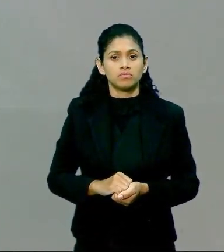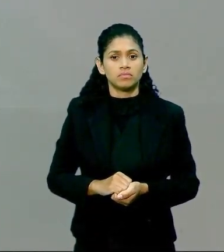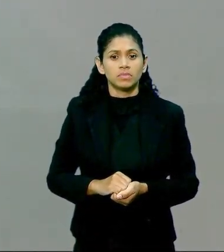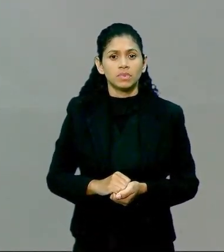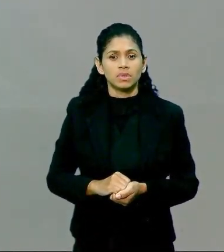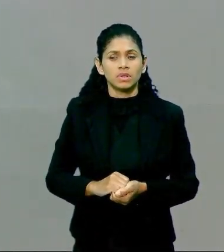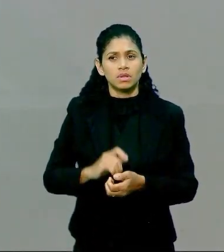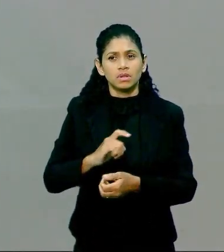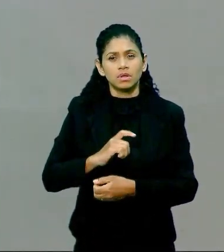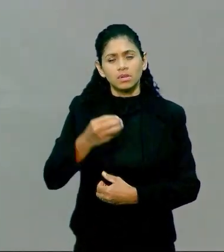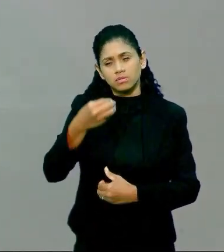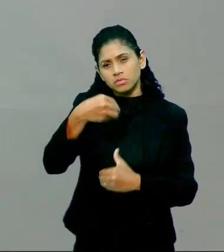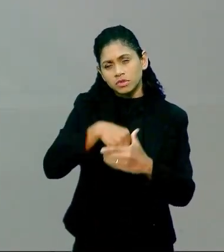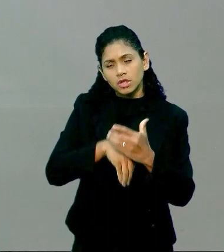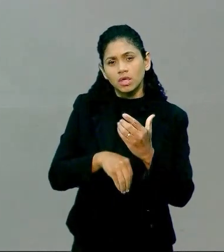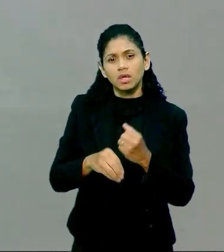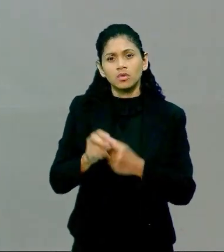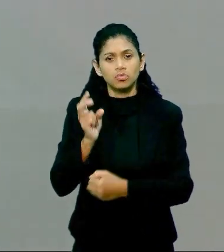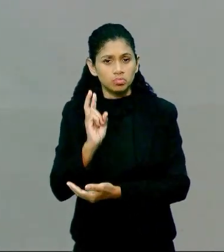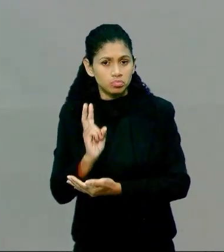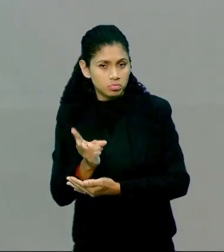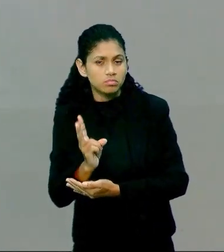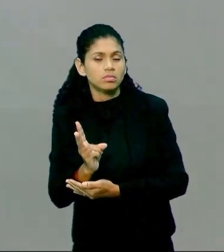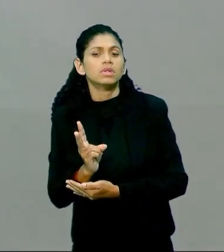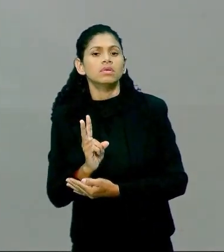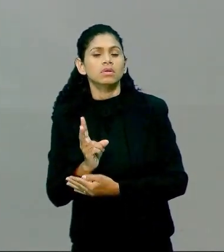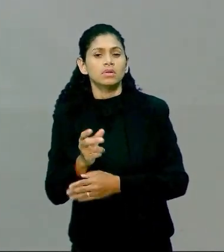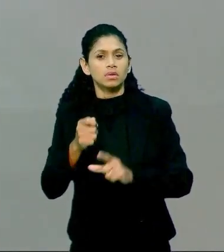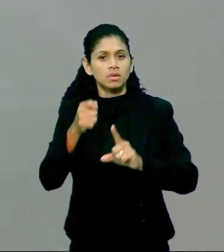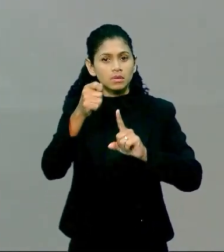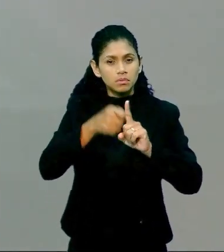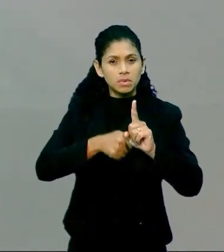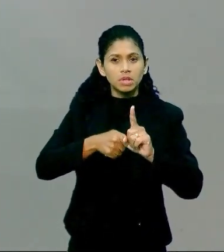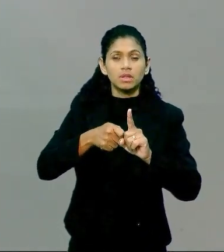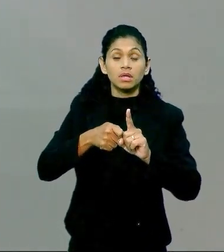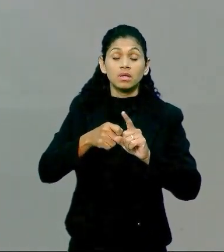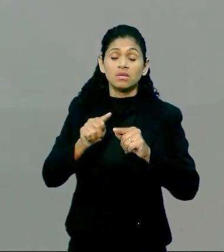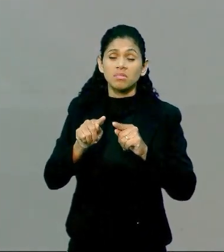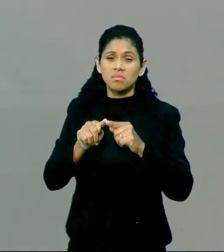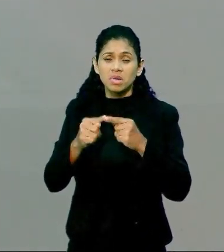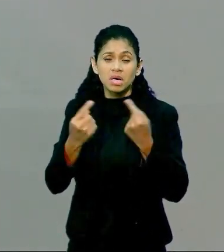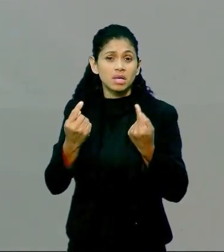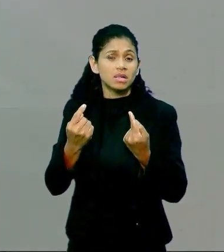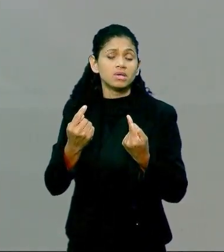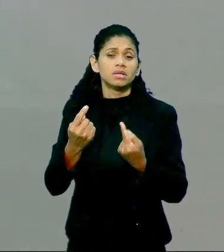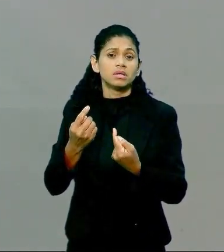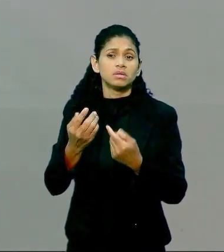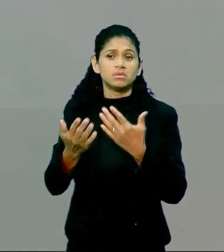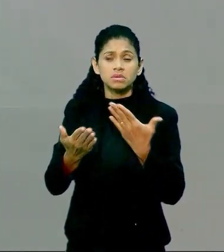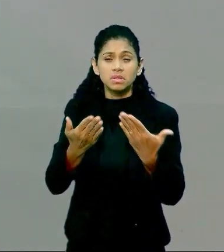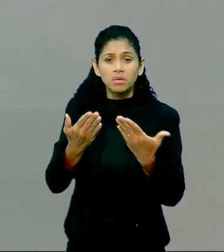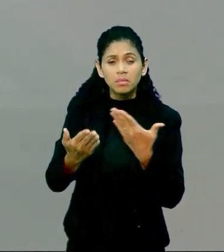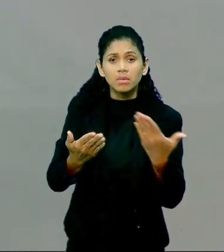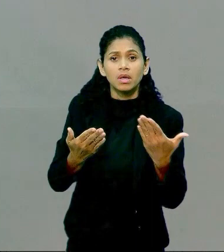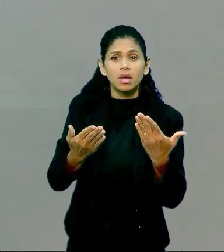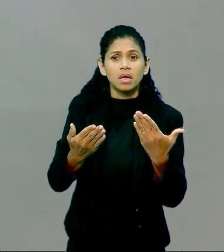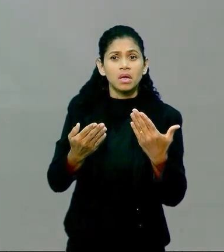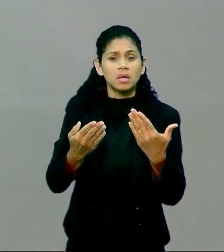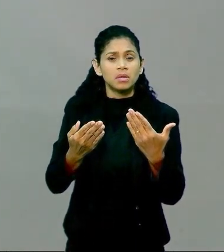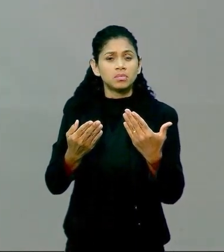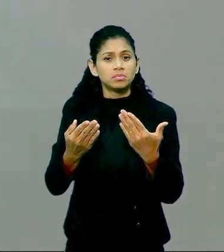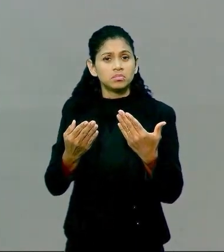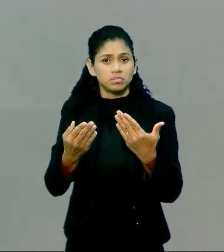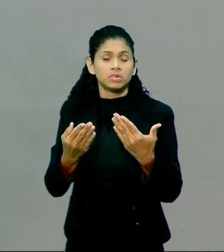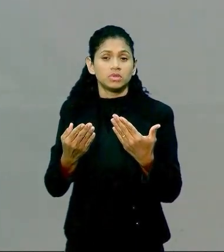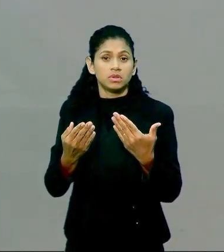mês, mas às vezes é na primeira semana, segunda semana, terceira semana, varia bastante isso aí, né? E às vezes é no final